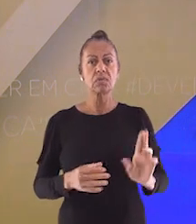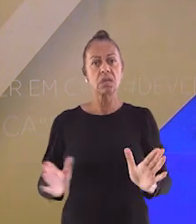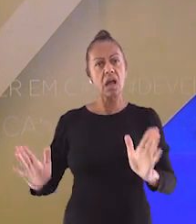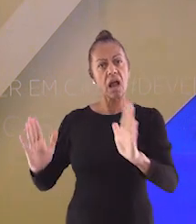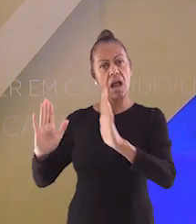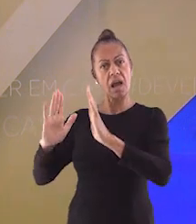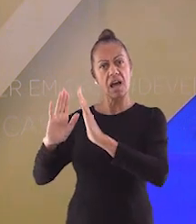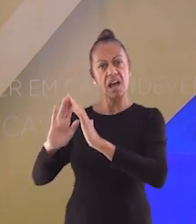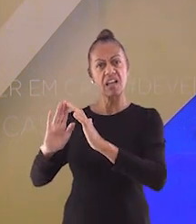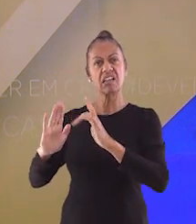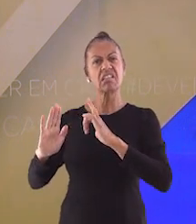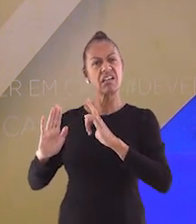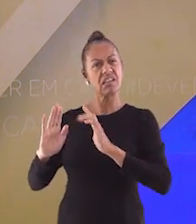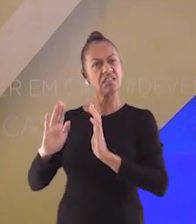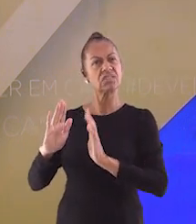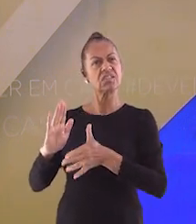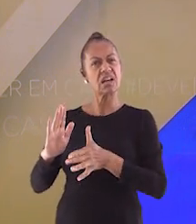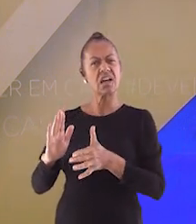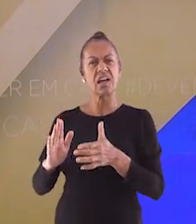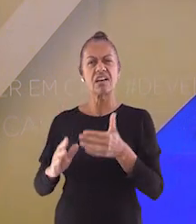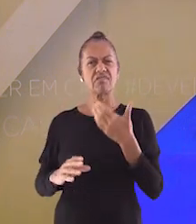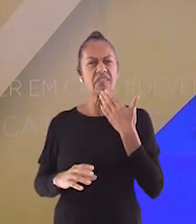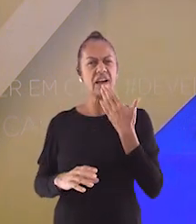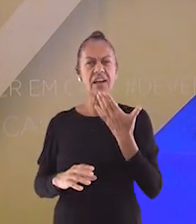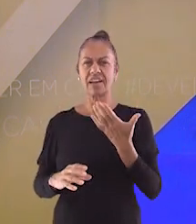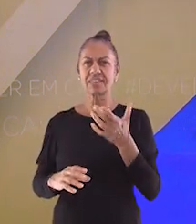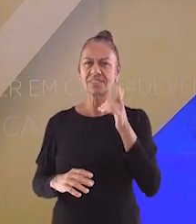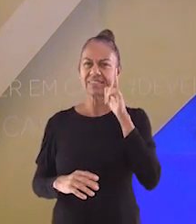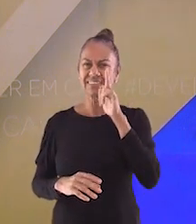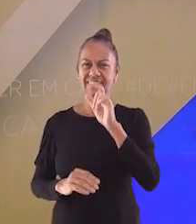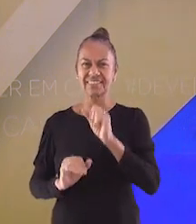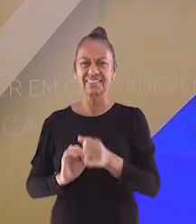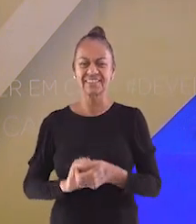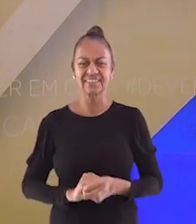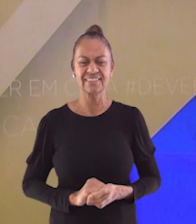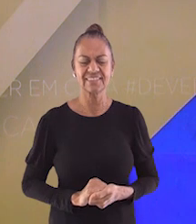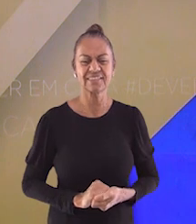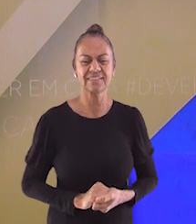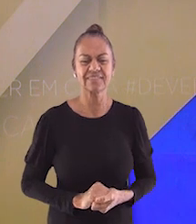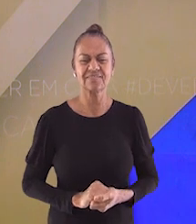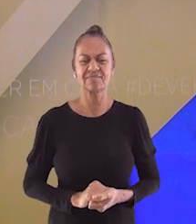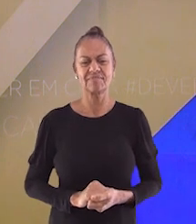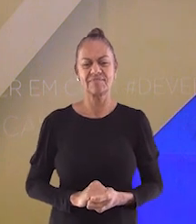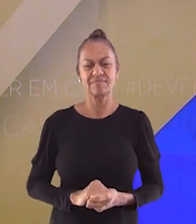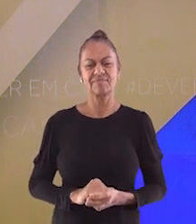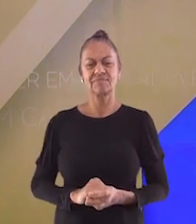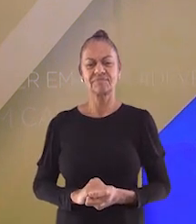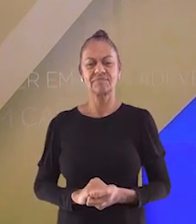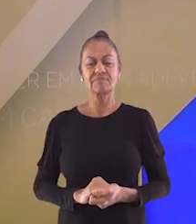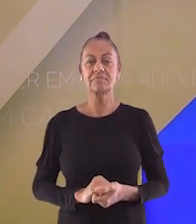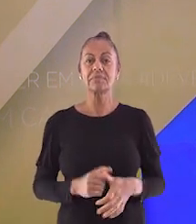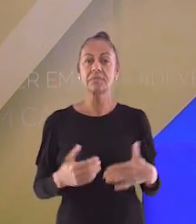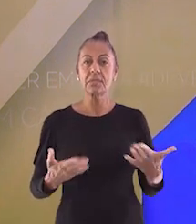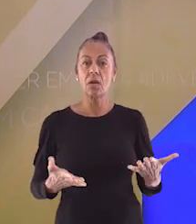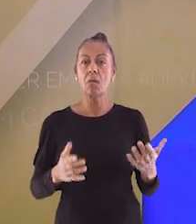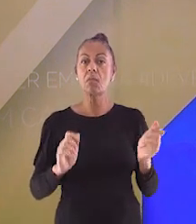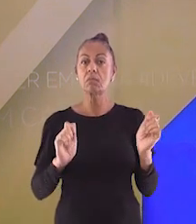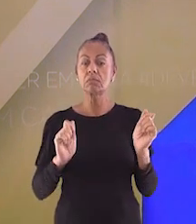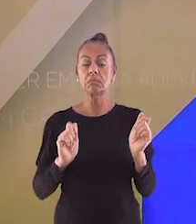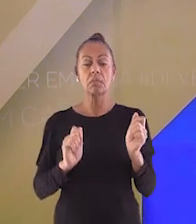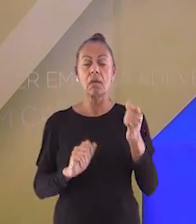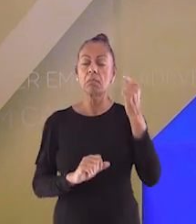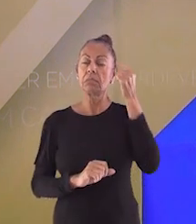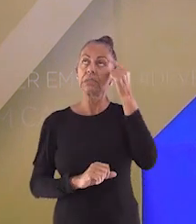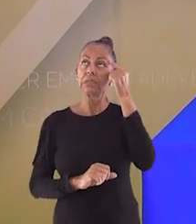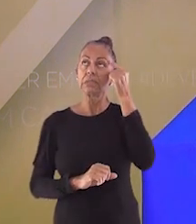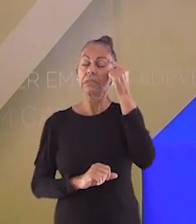vez, que a gente tem em casa. Exatamente, ingredientes que são de fácil acesso. Pois é. Então, a gente pode pensar